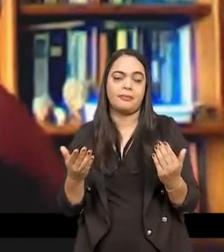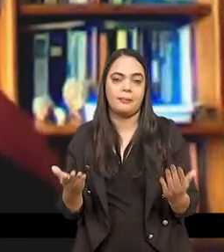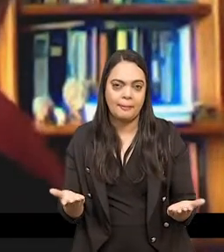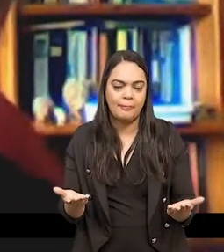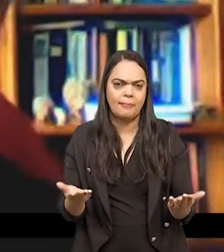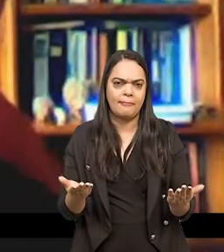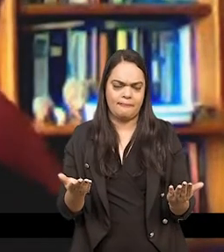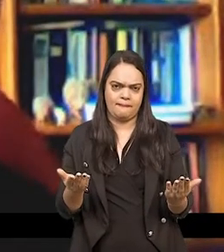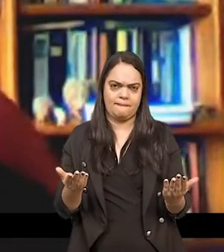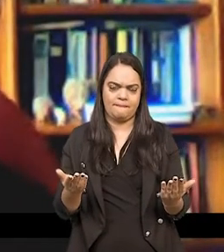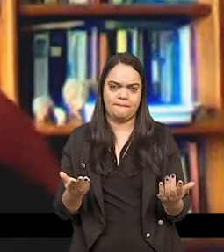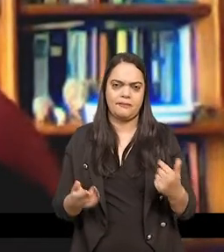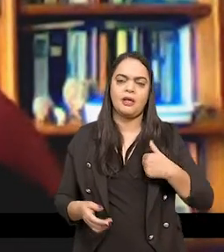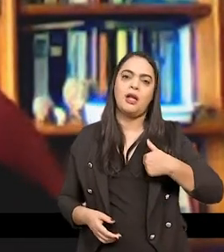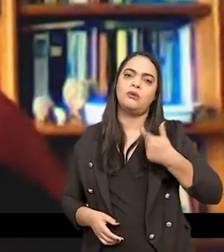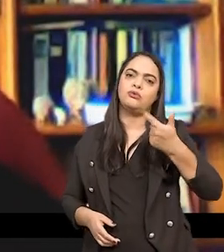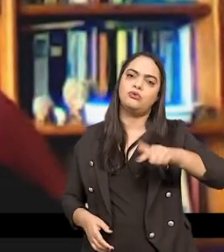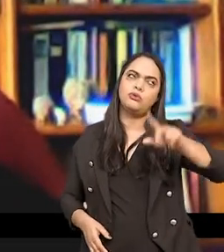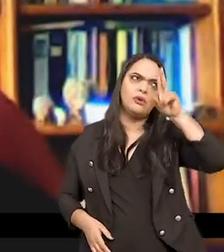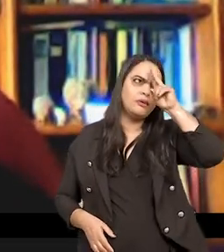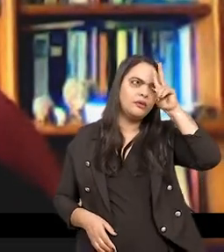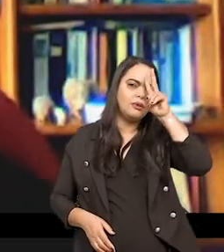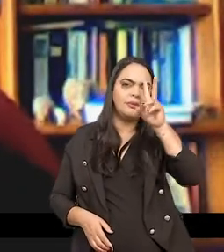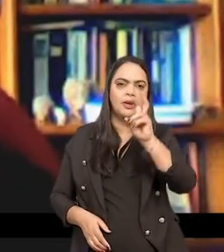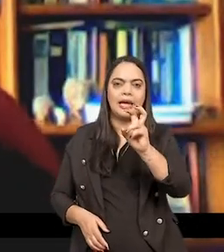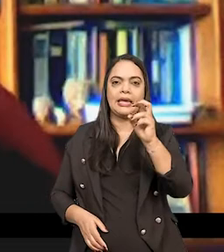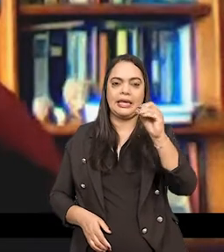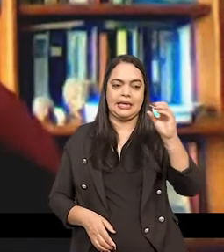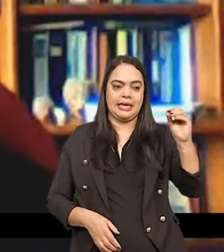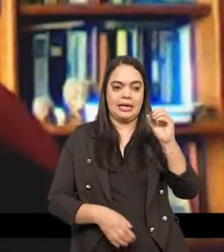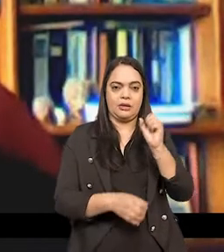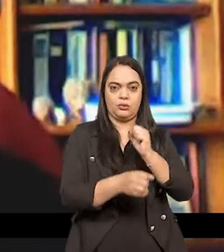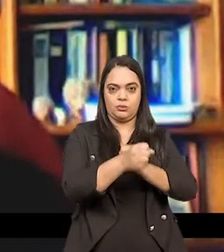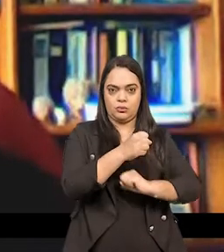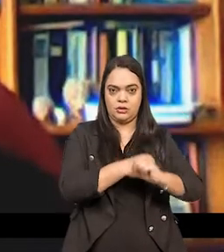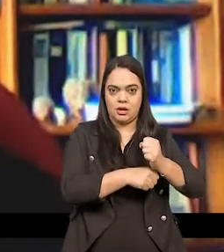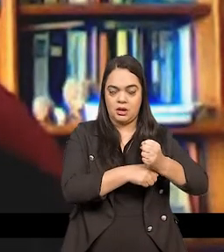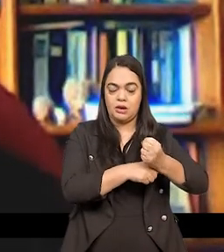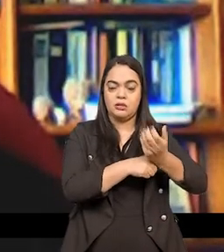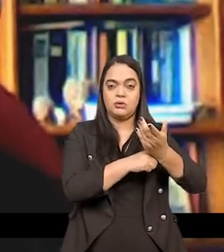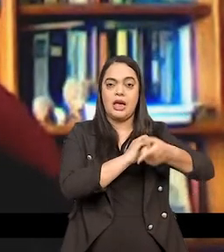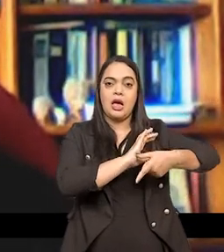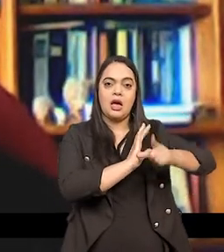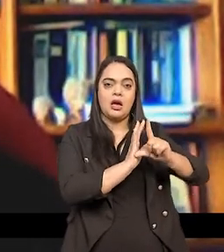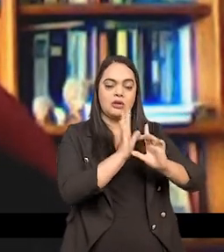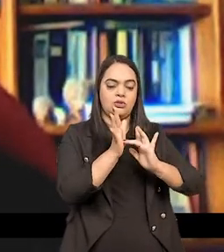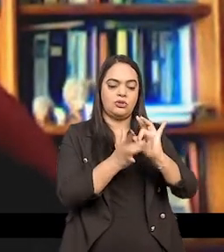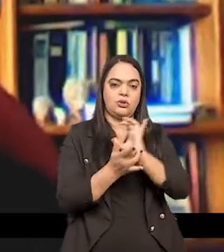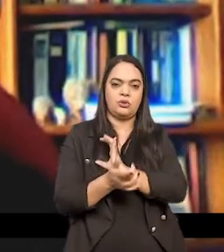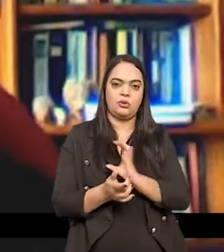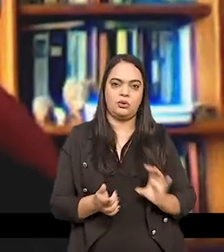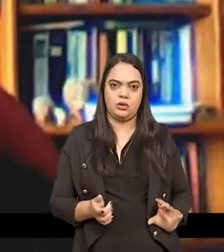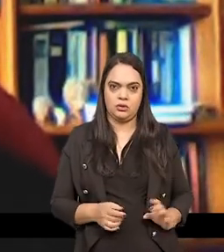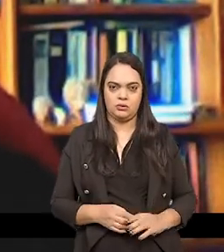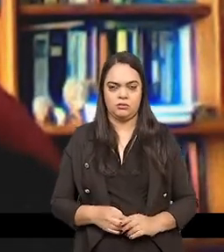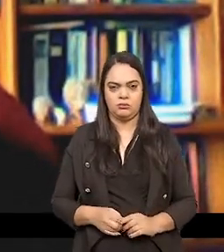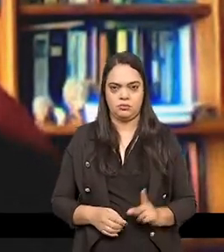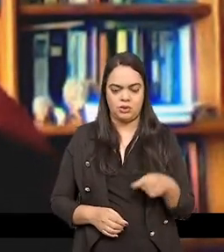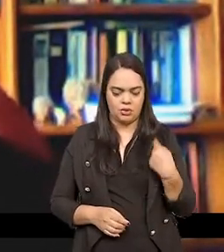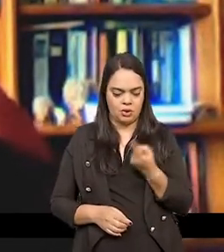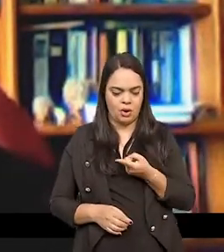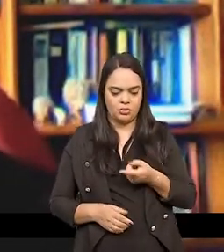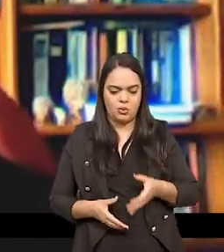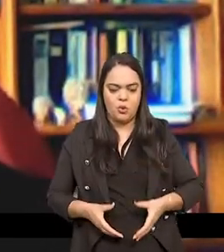me reporto novamente lá para 500 anos antes de Cristo, quando a tal da matriz, que é o nosso útero,